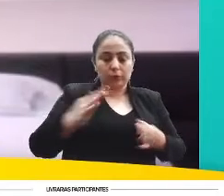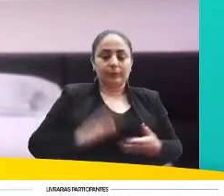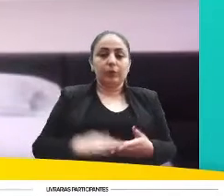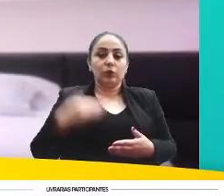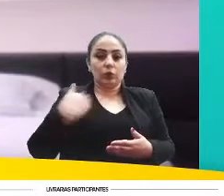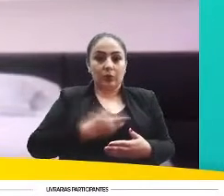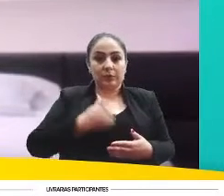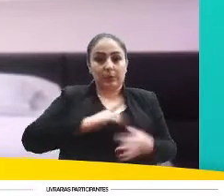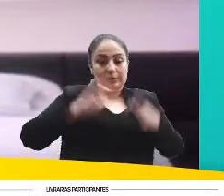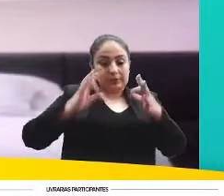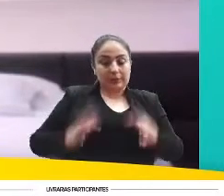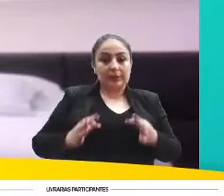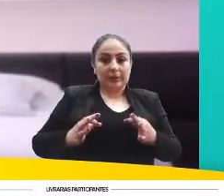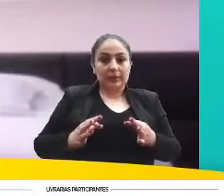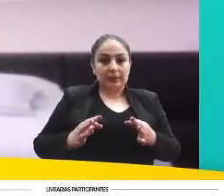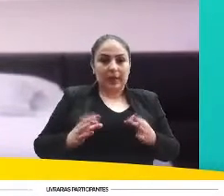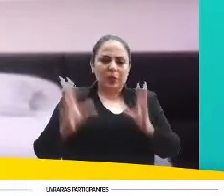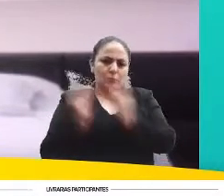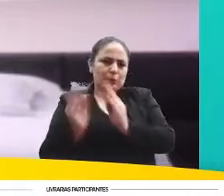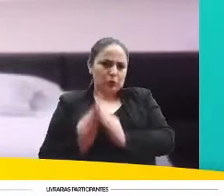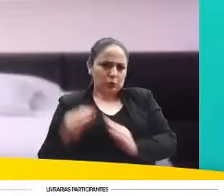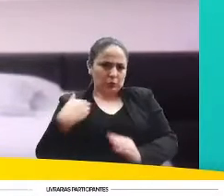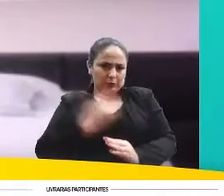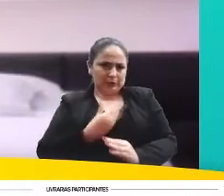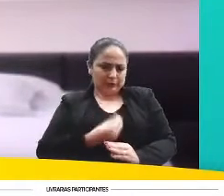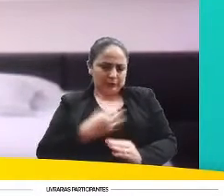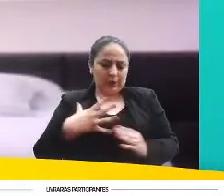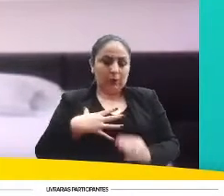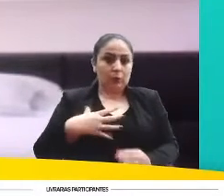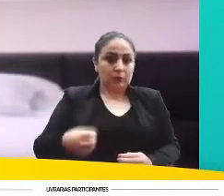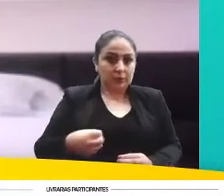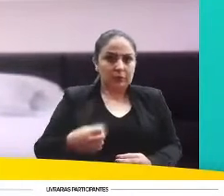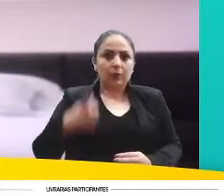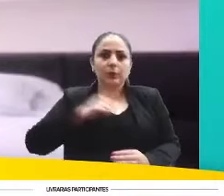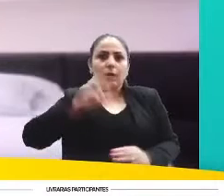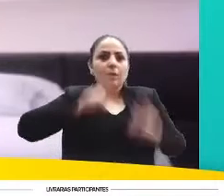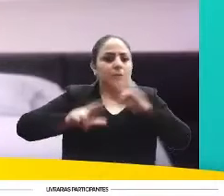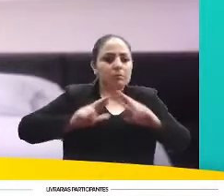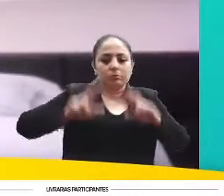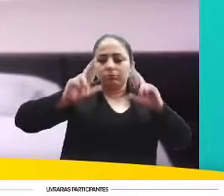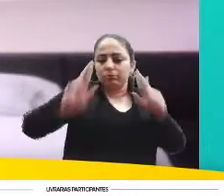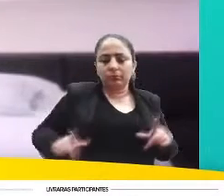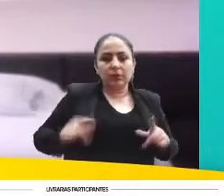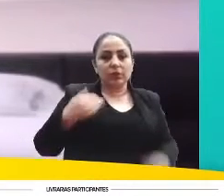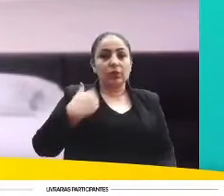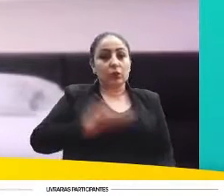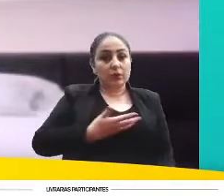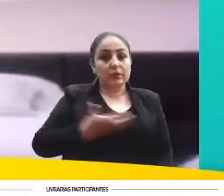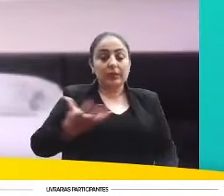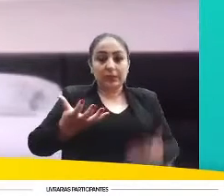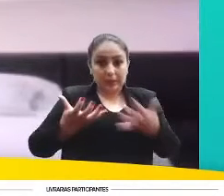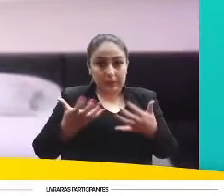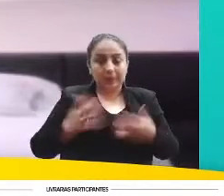temos a certeza de que abreviando nossa vida pelo suicídio, nós vamos chegar a um resultado completamente contrário do que a gente queria,